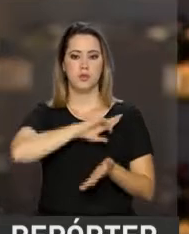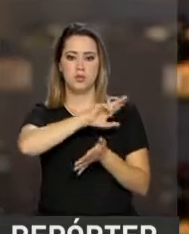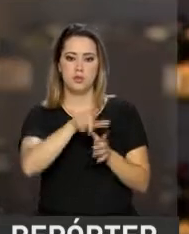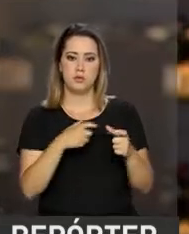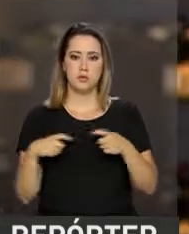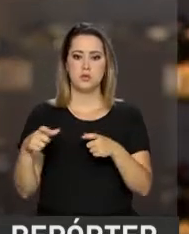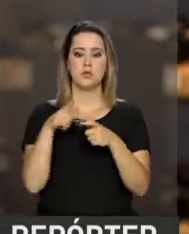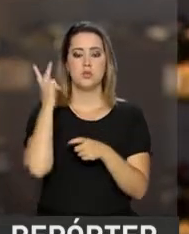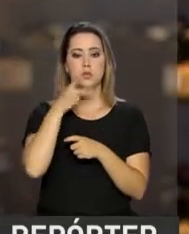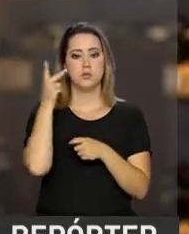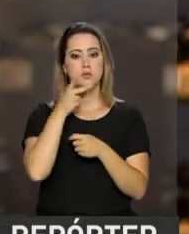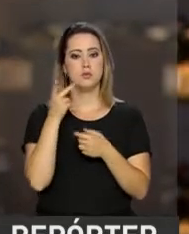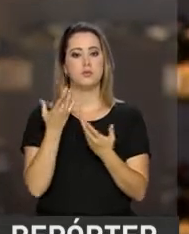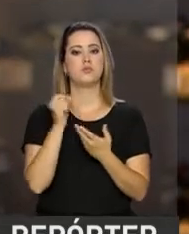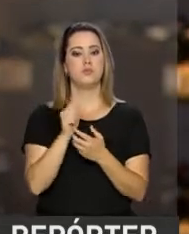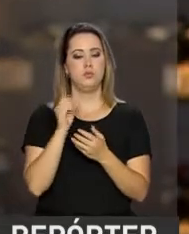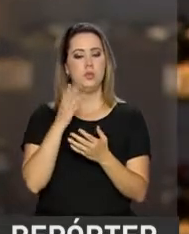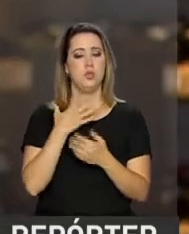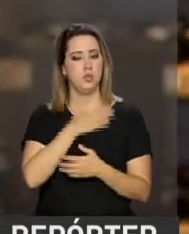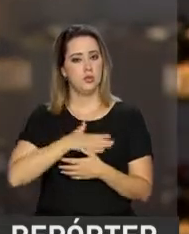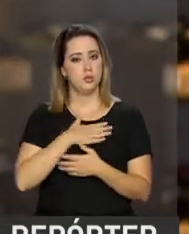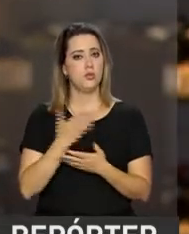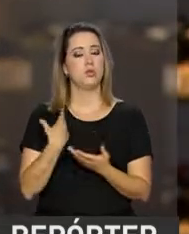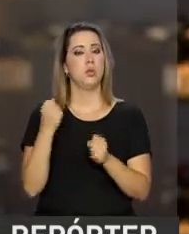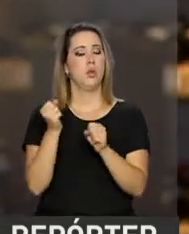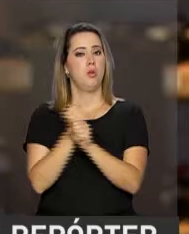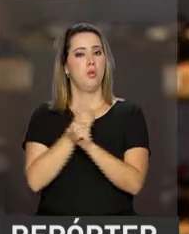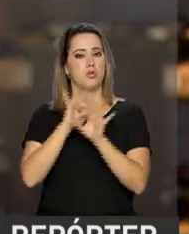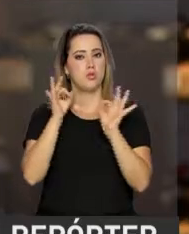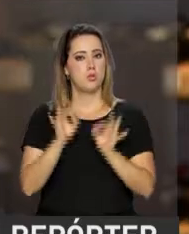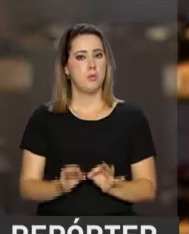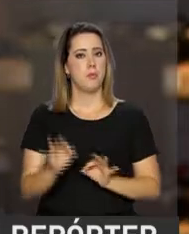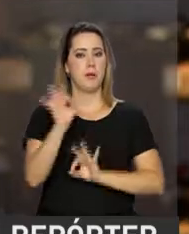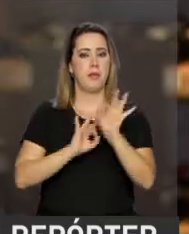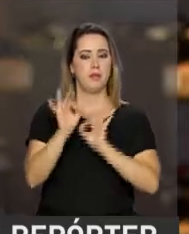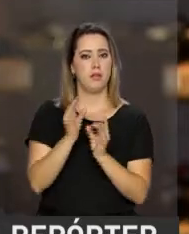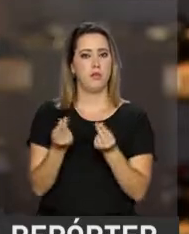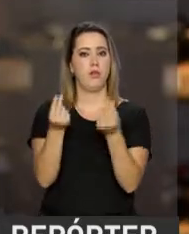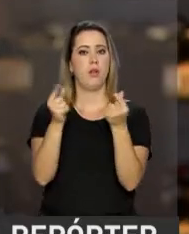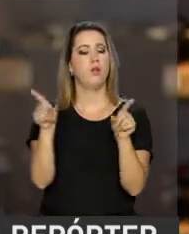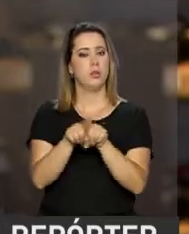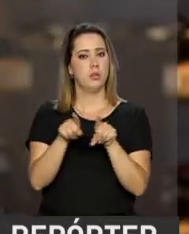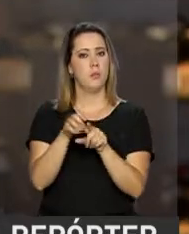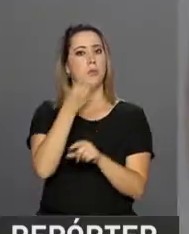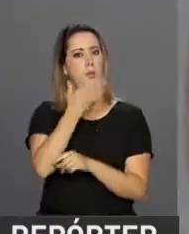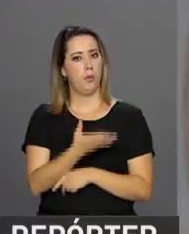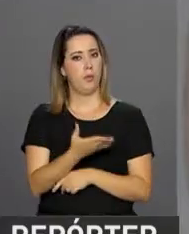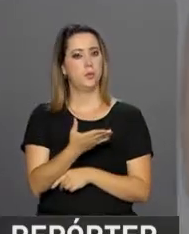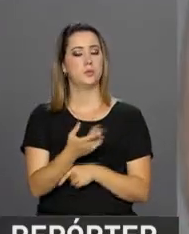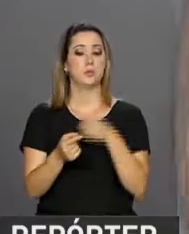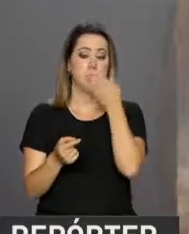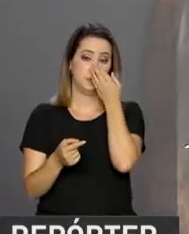investindo em infraestrutura qualidade é preço preço com custo-benefício preços acessíveis a